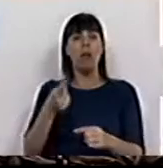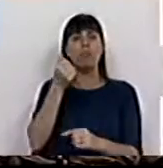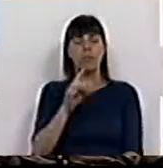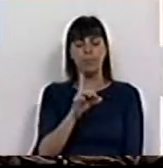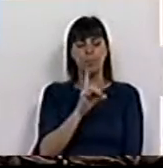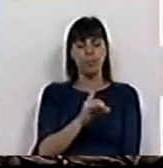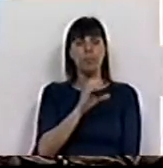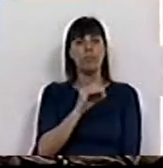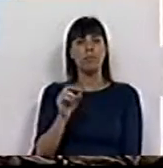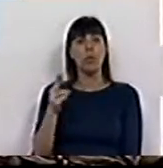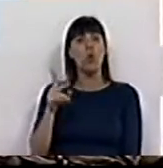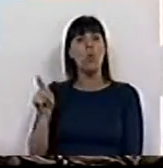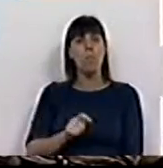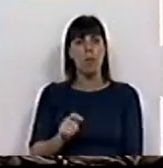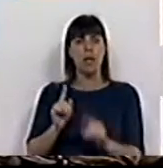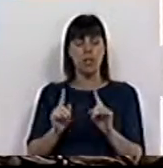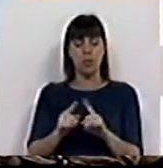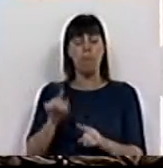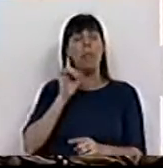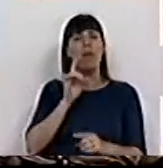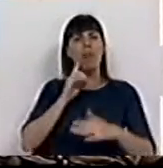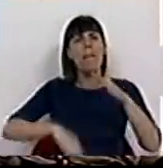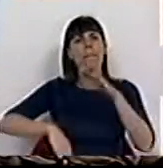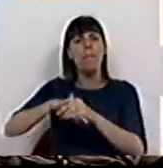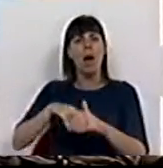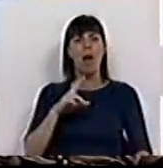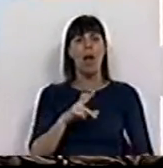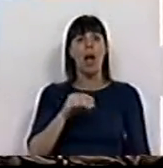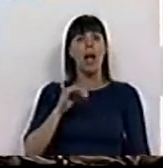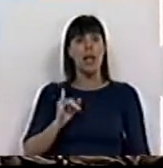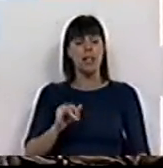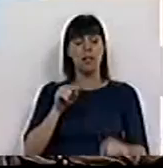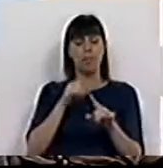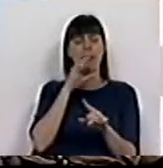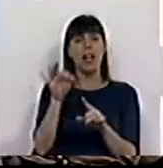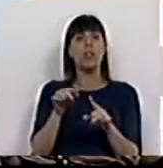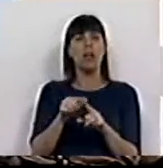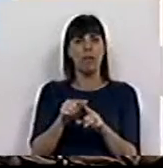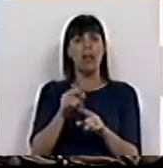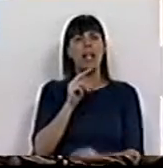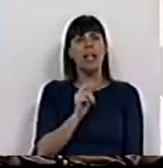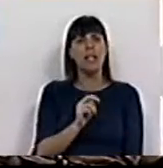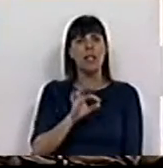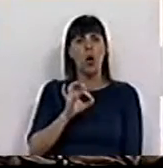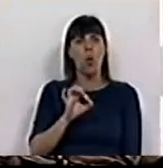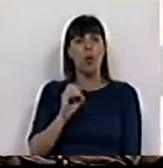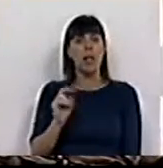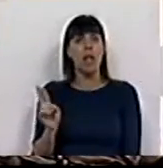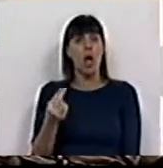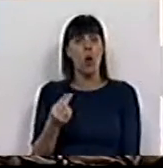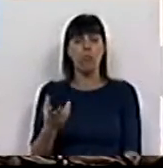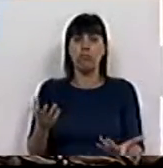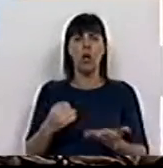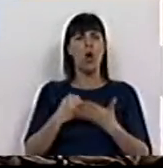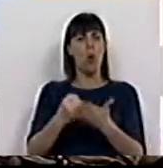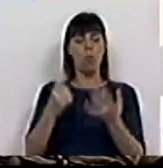custa 600 euros por mês. O valor máximo do RSI para esta família são 380 euros e